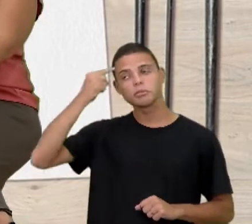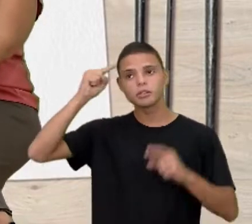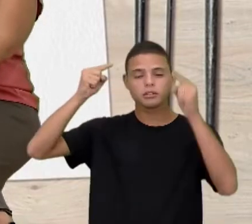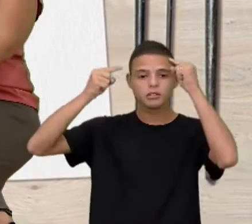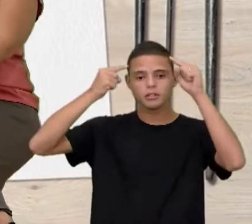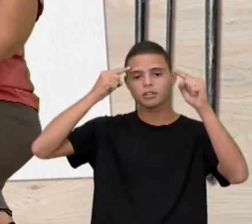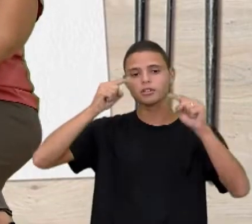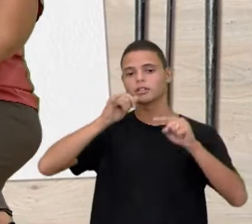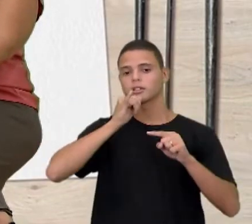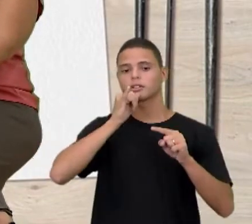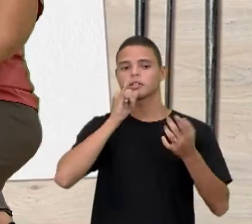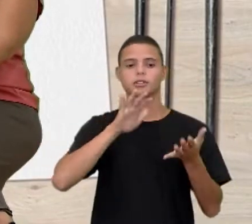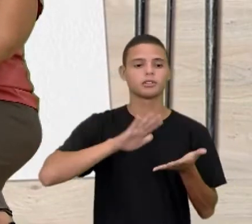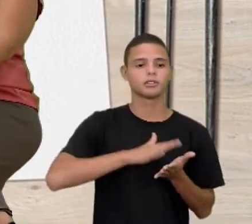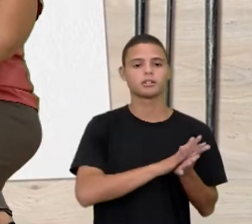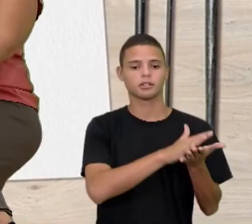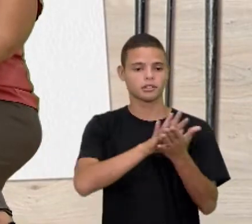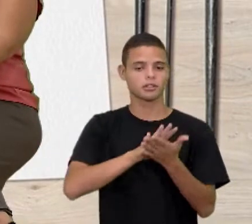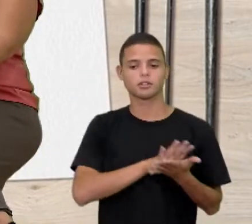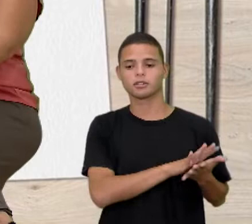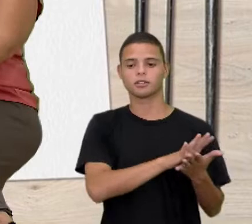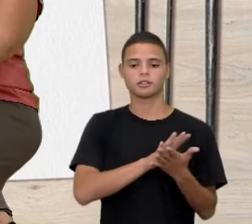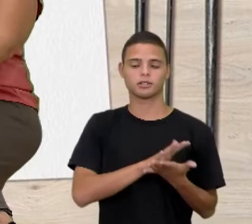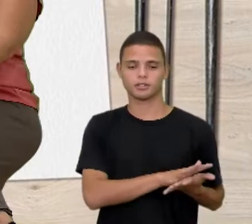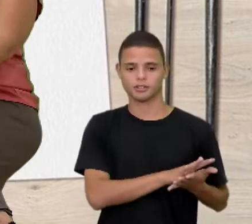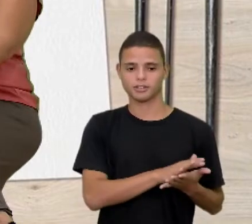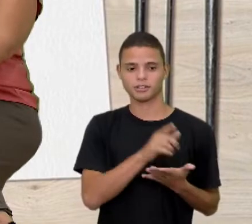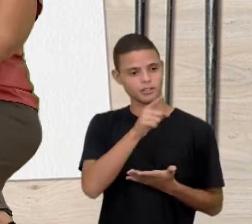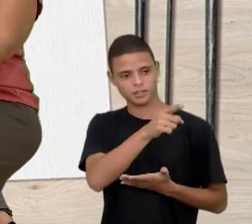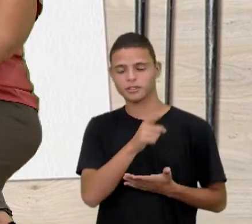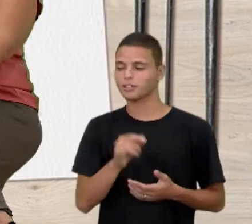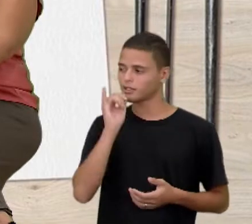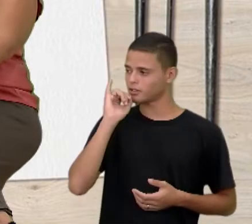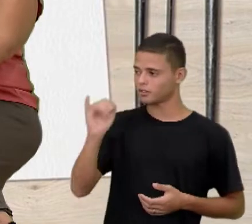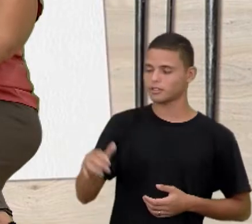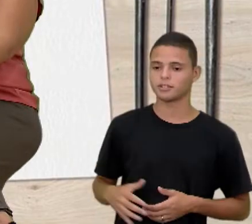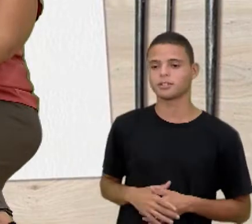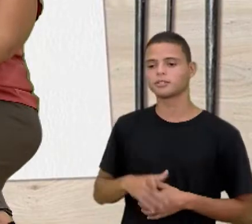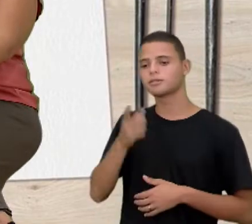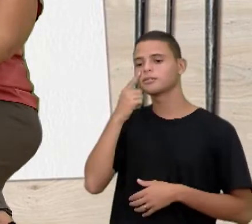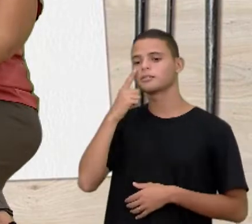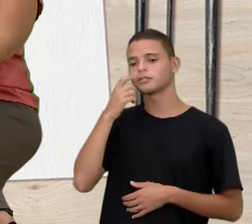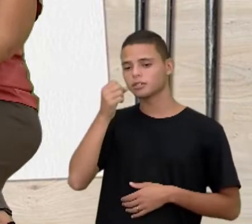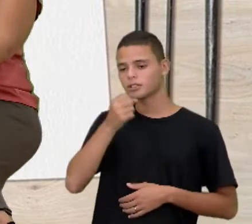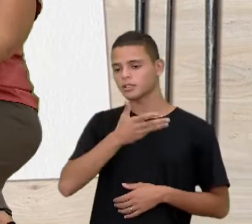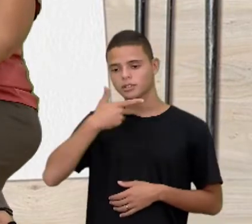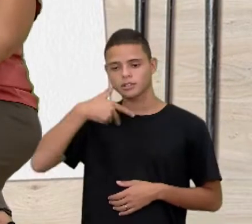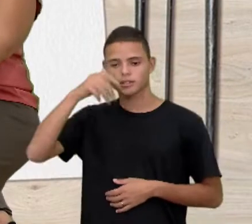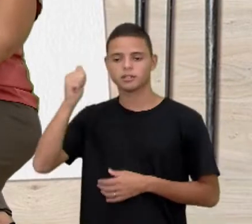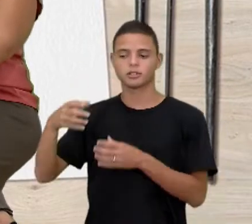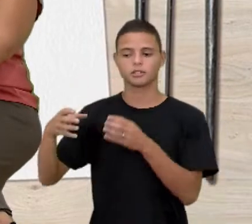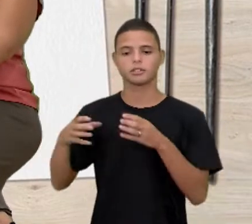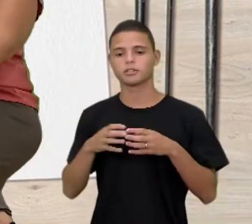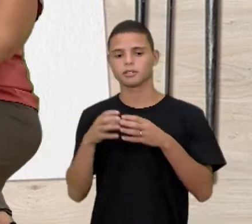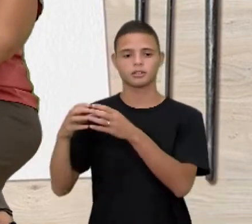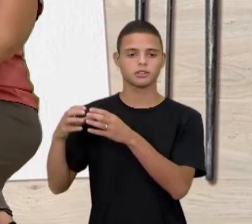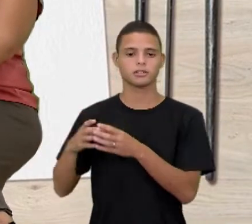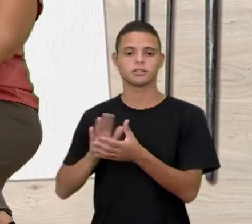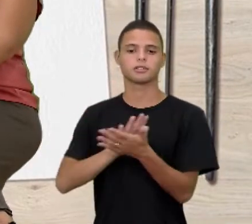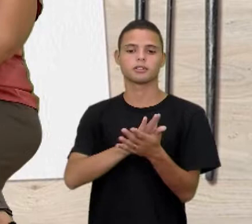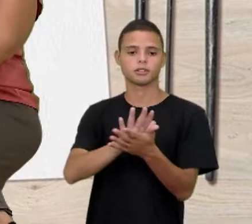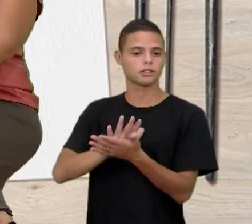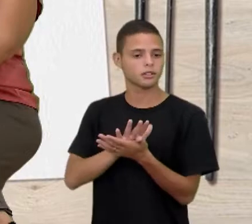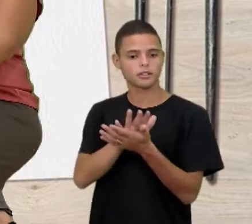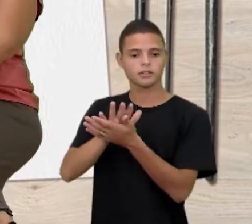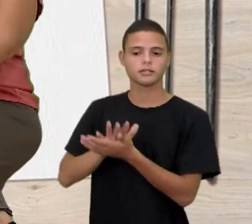Escola de samba, gente, escola de samba. Ele virava e falava assim, vamos ver quem vai ser a melhor escola de samba. Porque amo, né, carioca. E aí eu